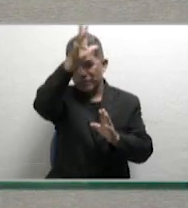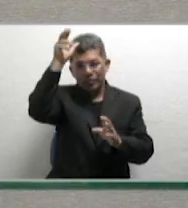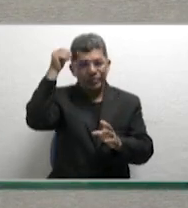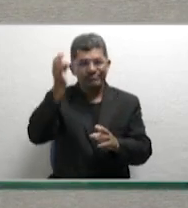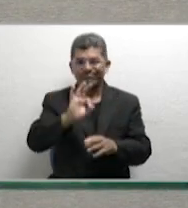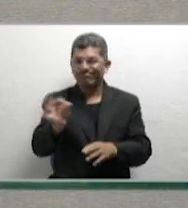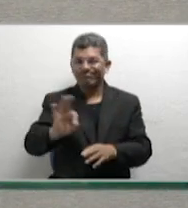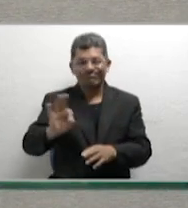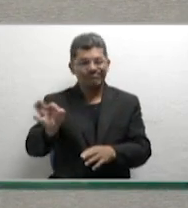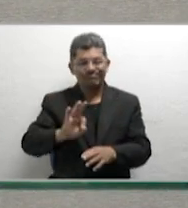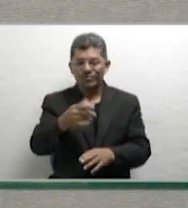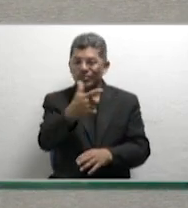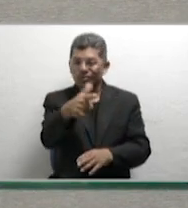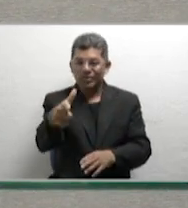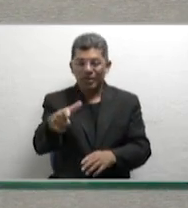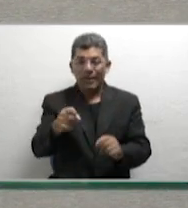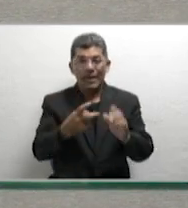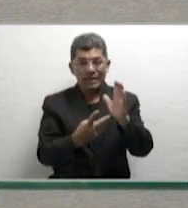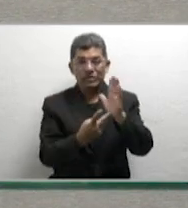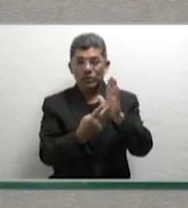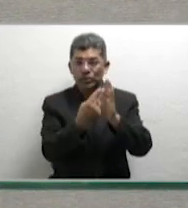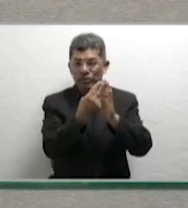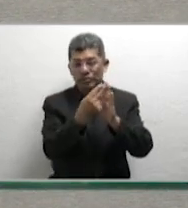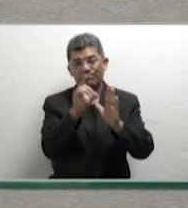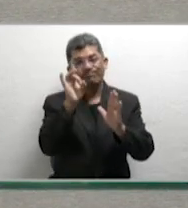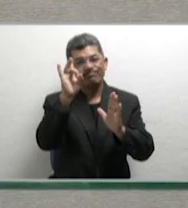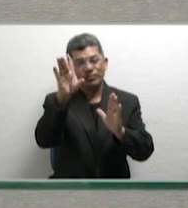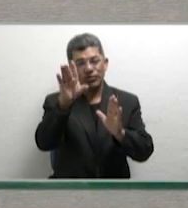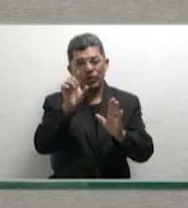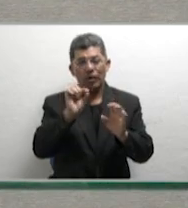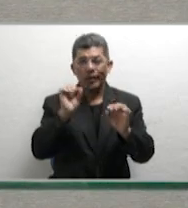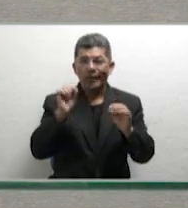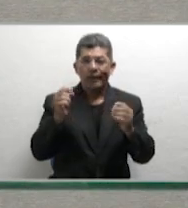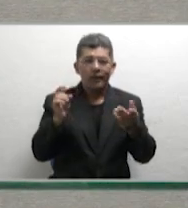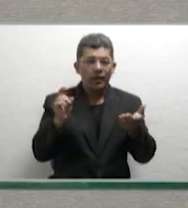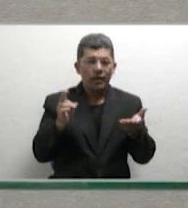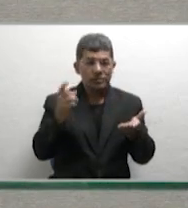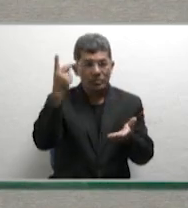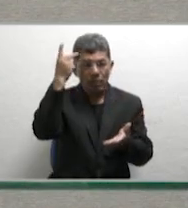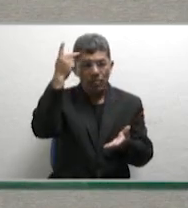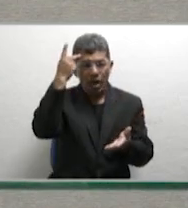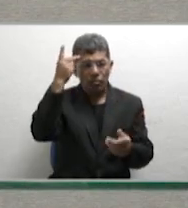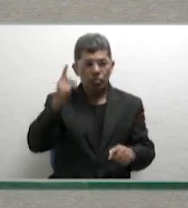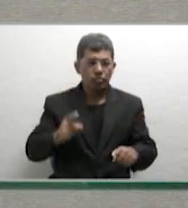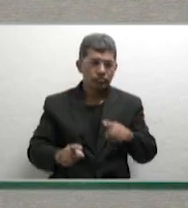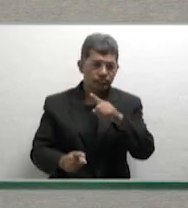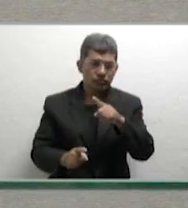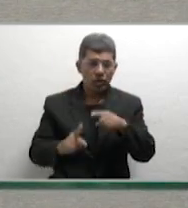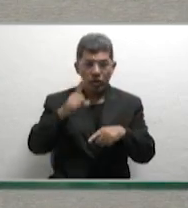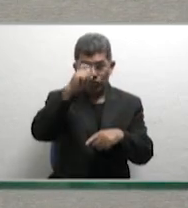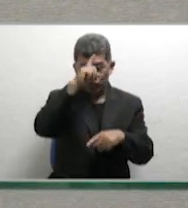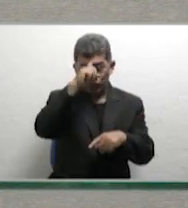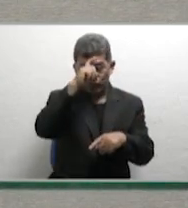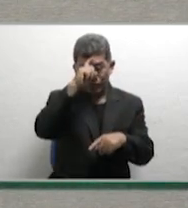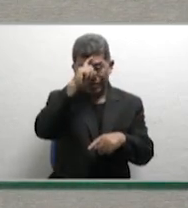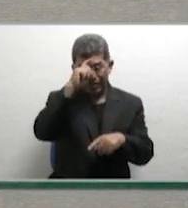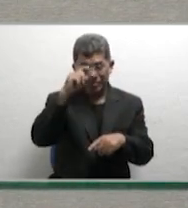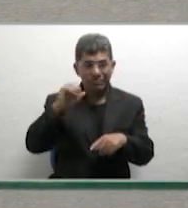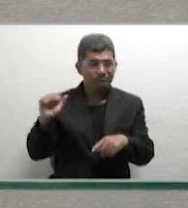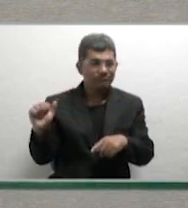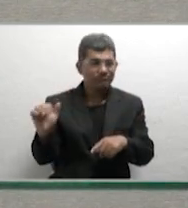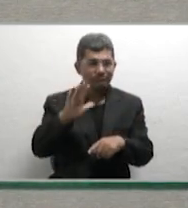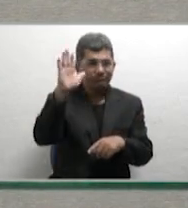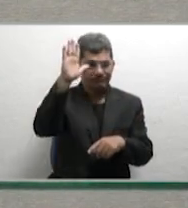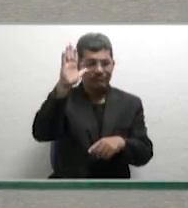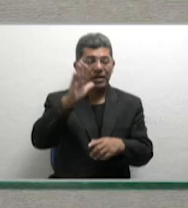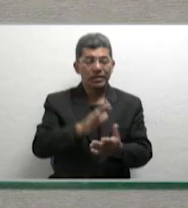Amazonas, infelizmente. Essa cirurgia, ela só faz lá em São Paulo, nos hospitais de referência, que é o